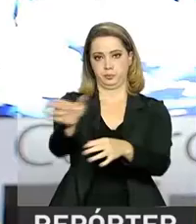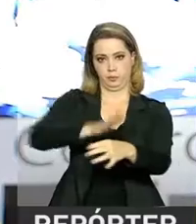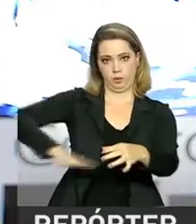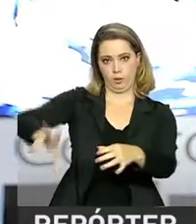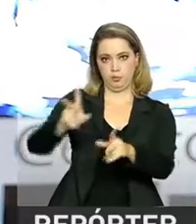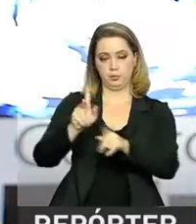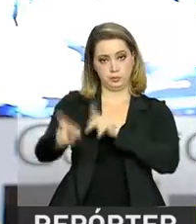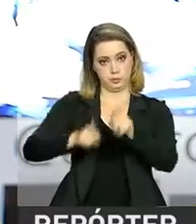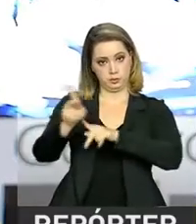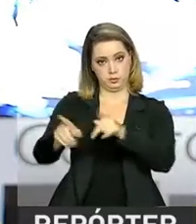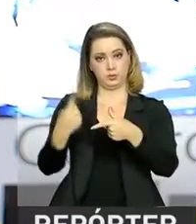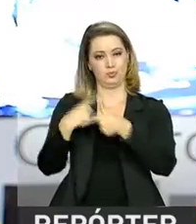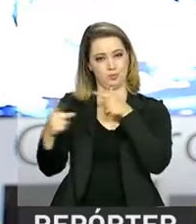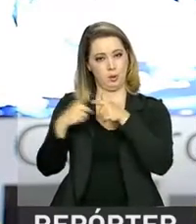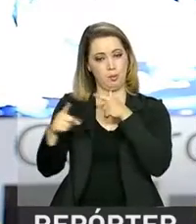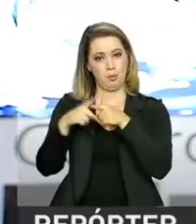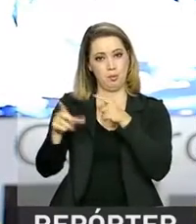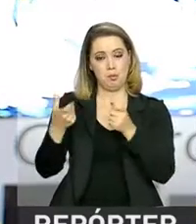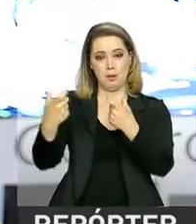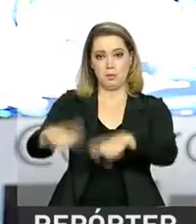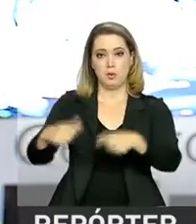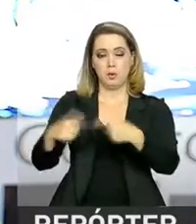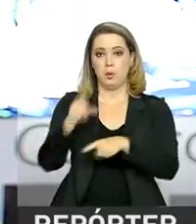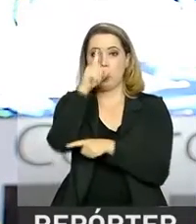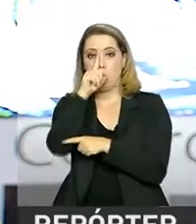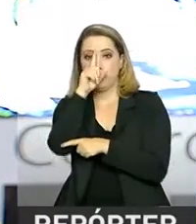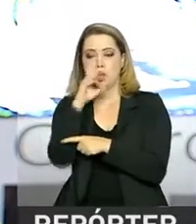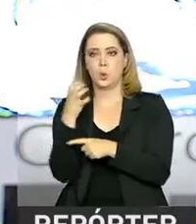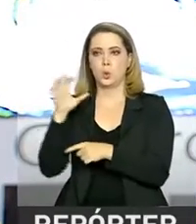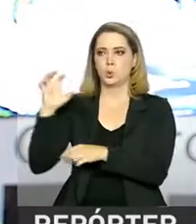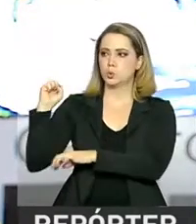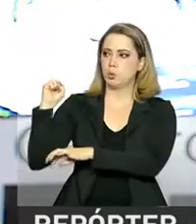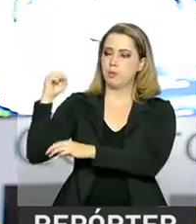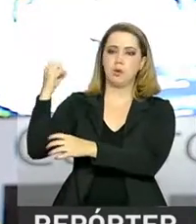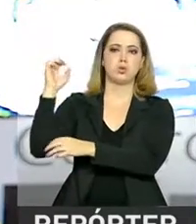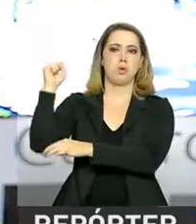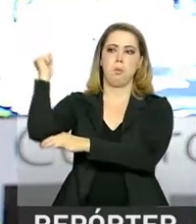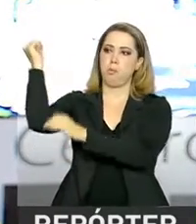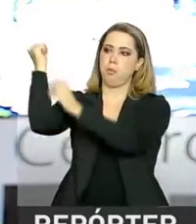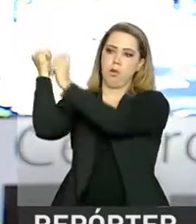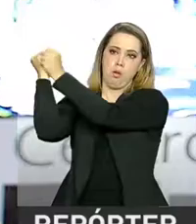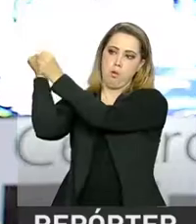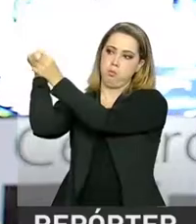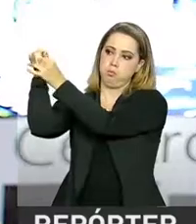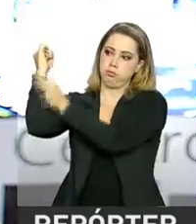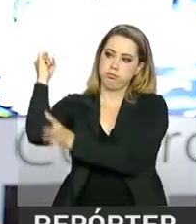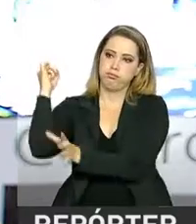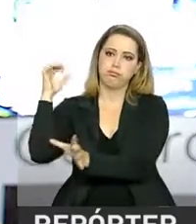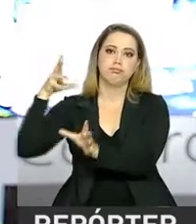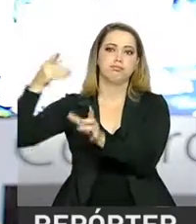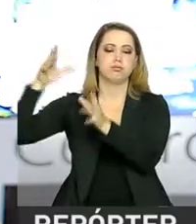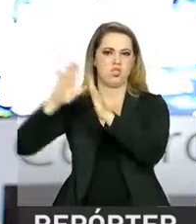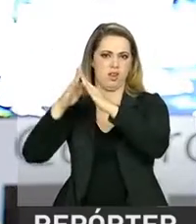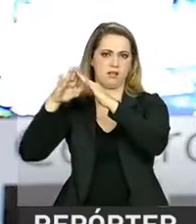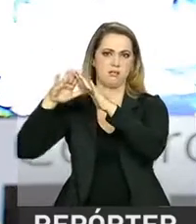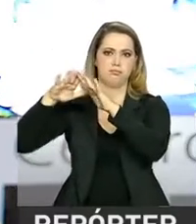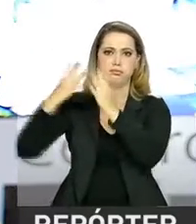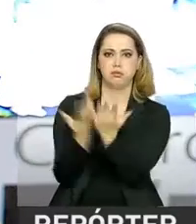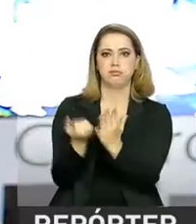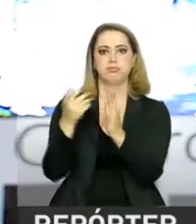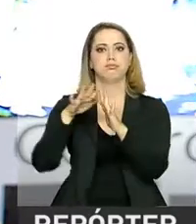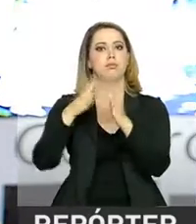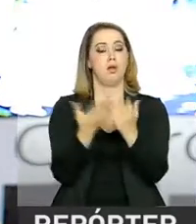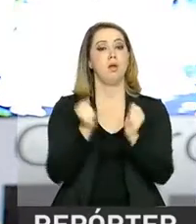deslizamentos de terra e esse alerta chegando até ele com previamente isso possibilita que ele saia das